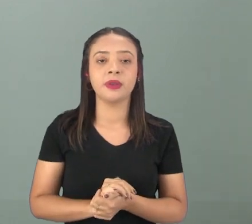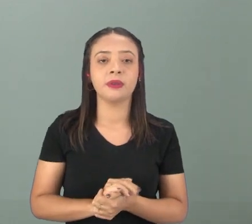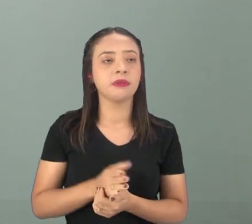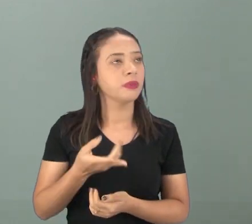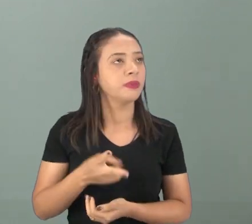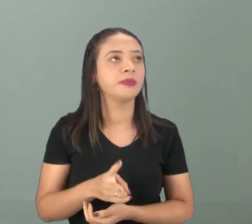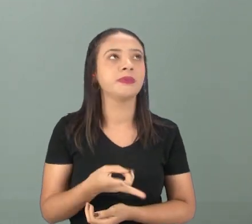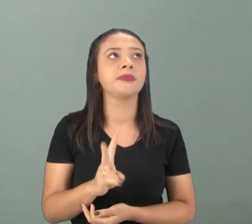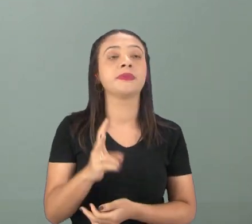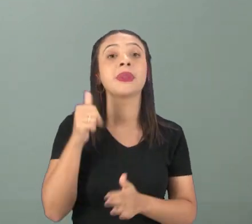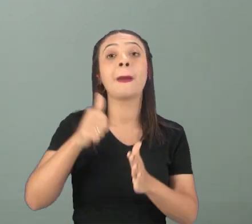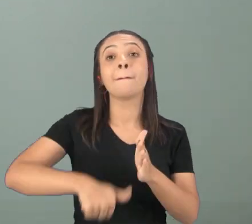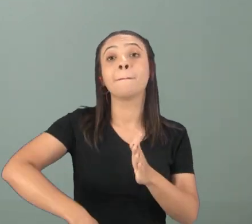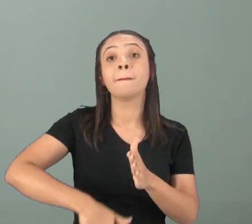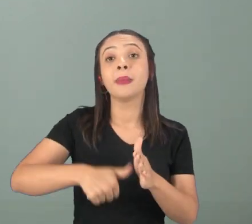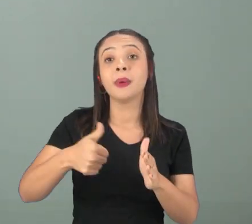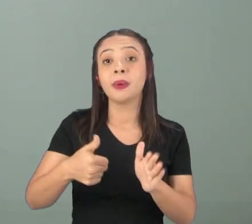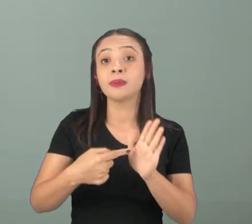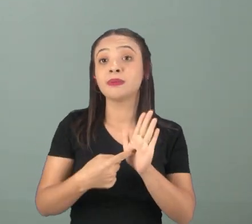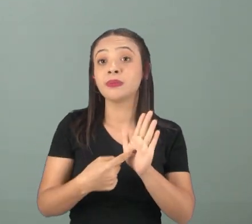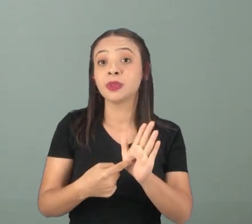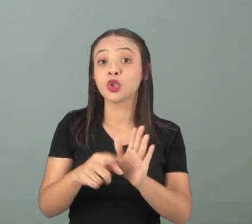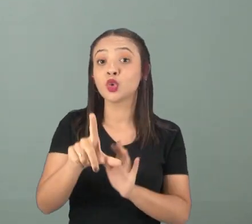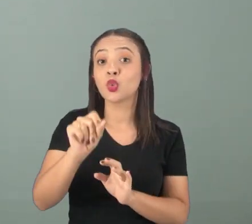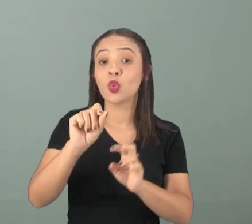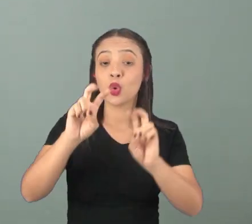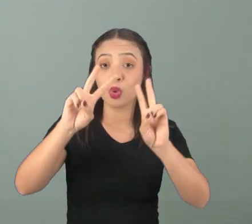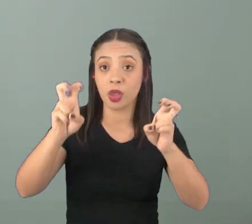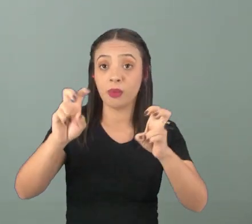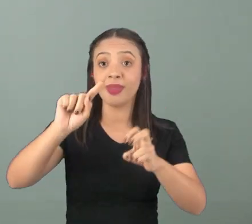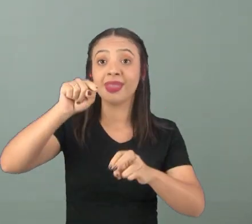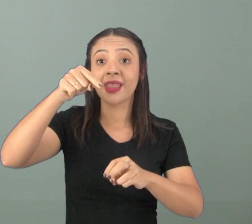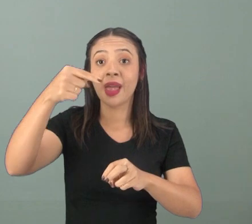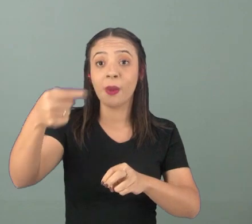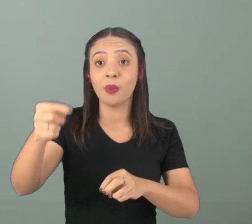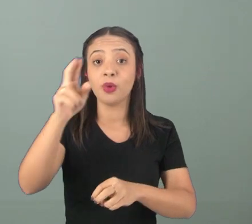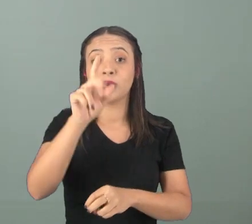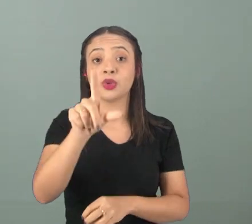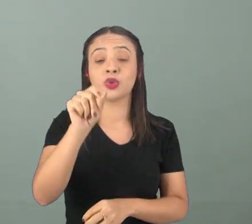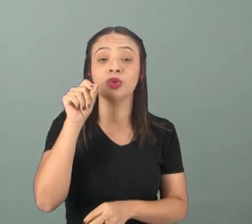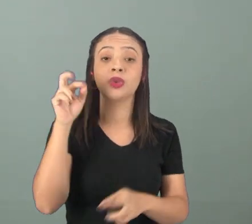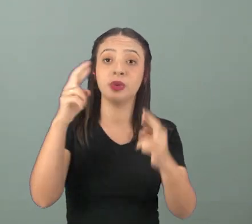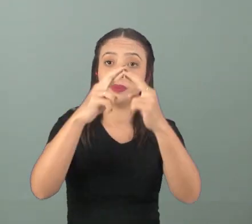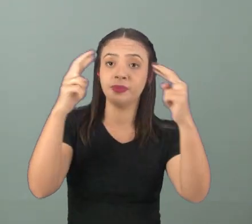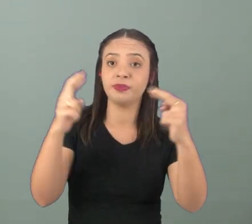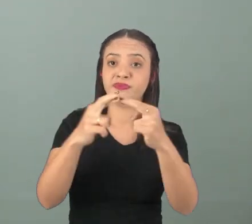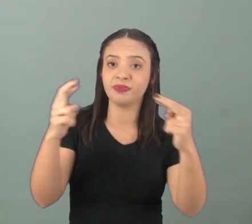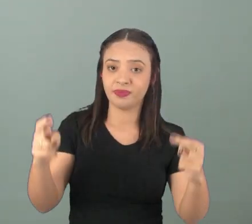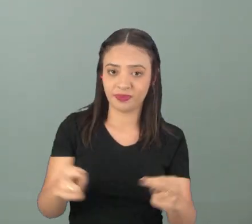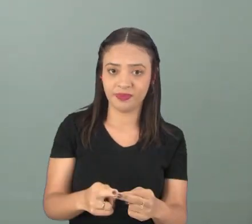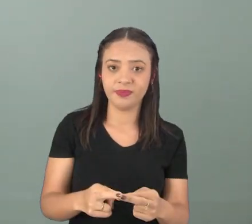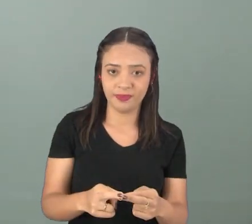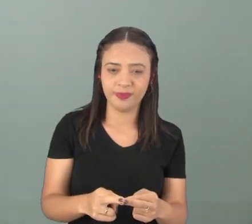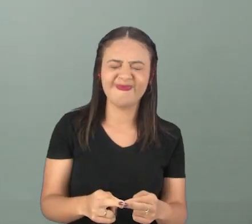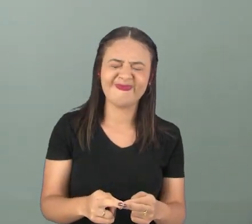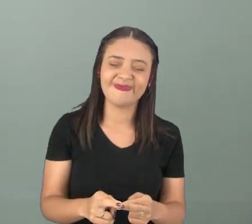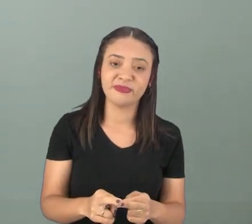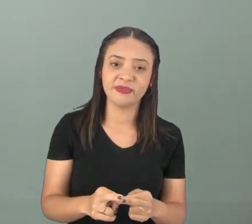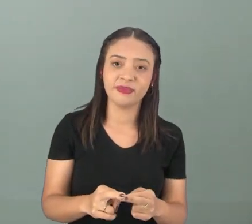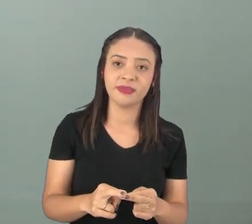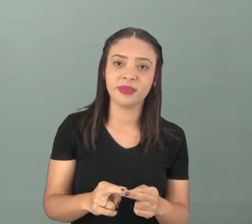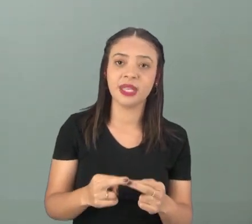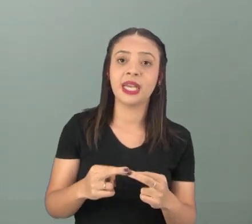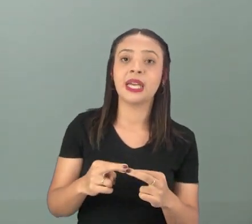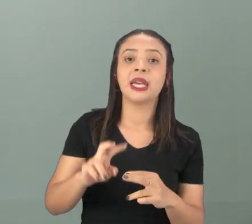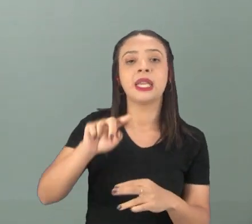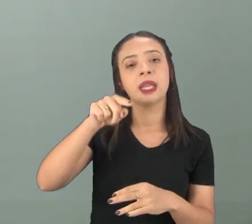assim por diante. Primeiro você tem que definir o assunto, depois você pode escolher algumas rimas e depois você vai relatando as coisas que você quer falar